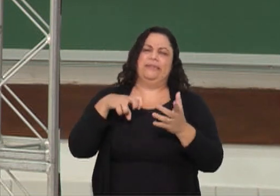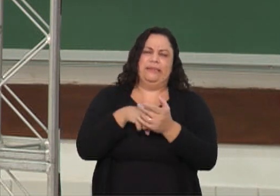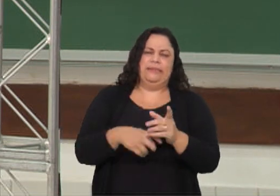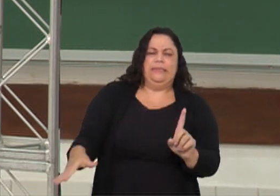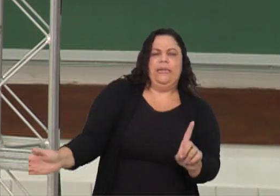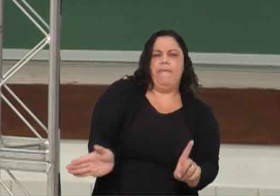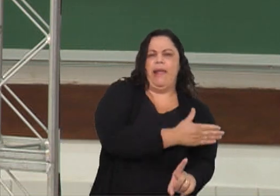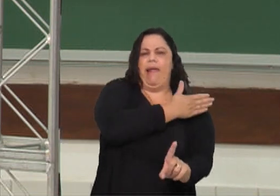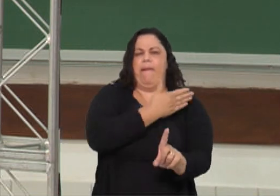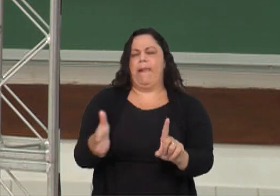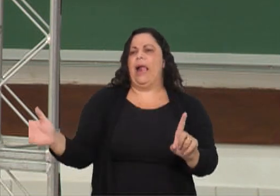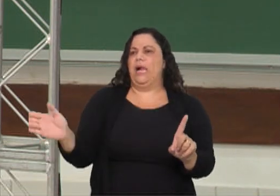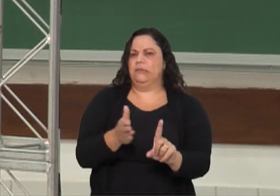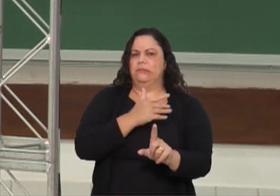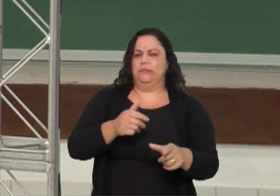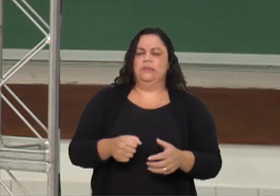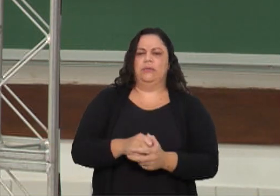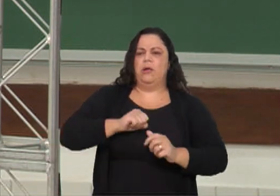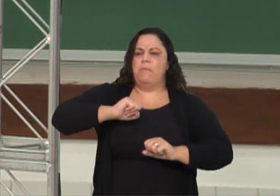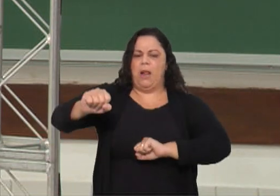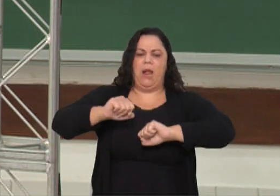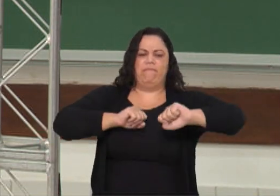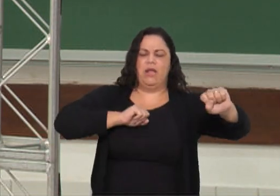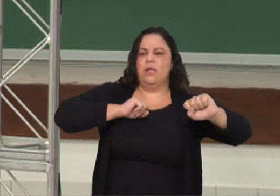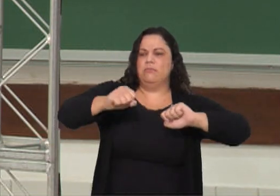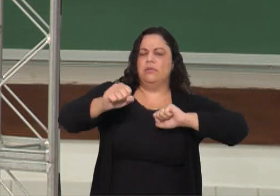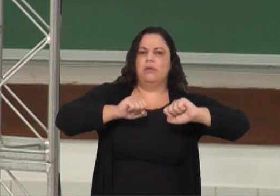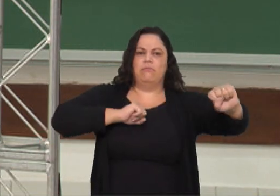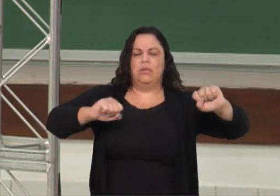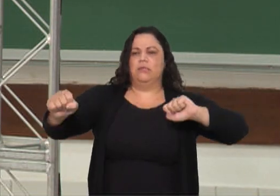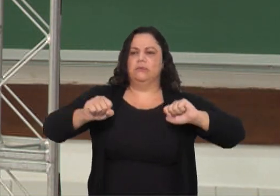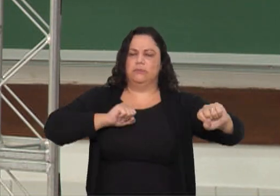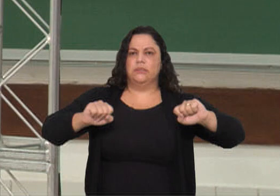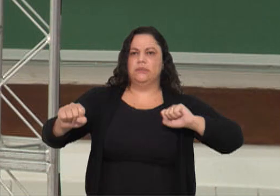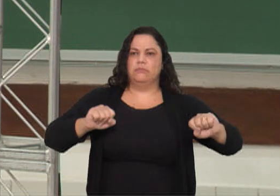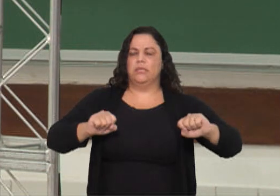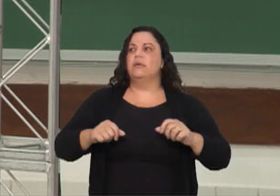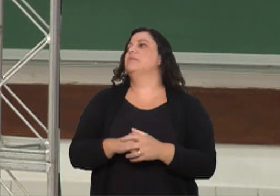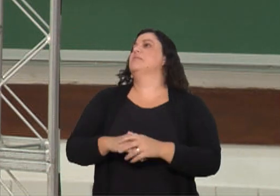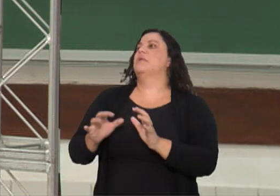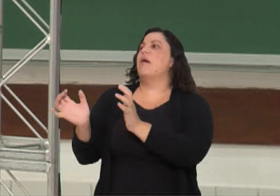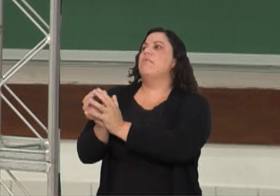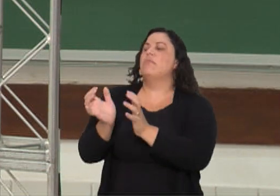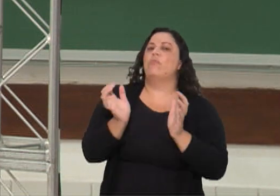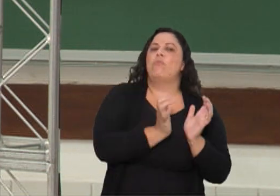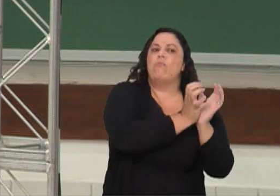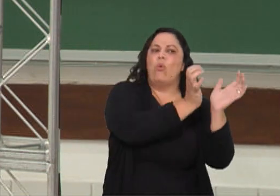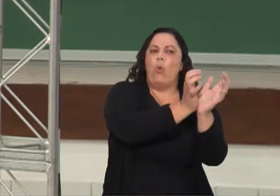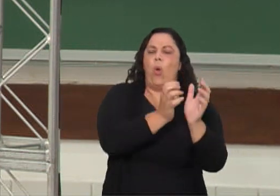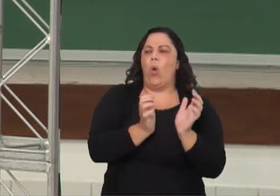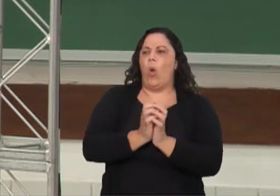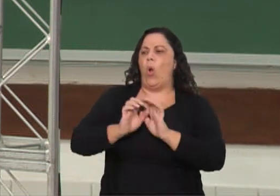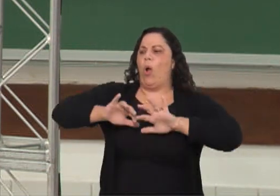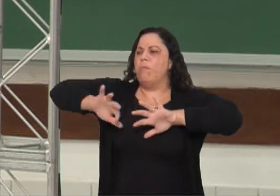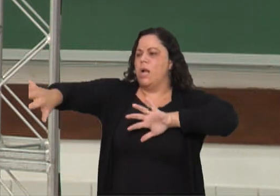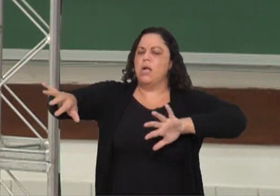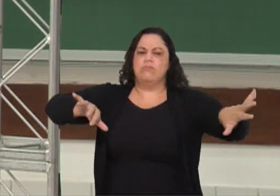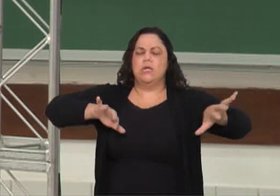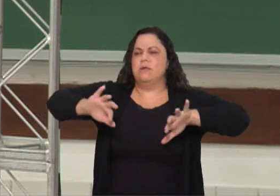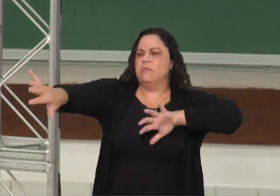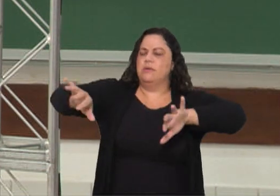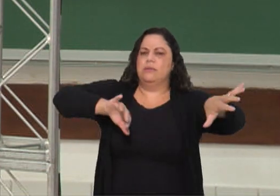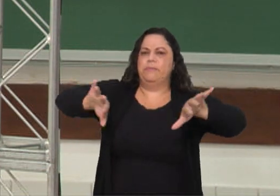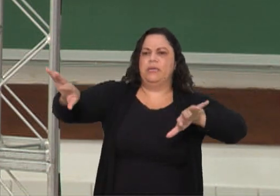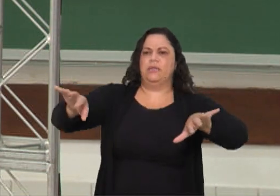sempre espantava bastante os outros povos, ou outros mensageiros ou comerciantes que passavam na cidade de Esparta, ou mesmo intelectuais, chegavam lá e